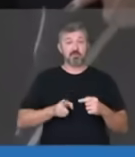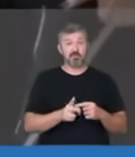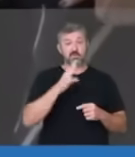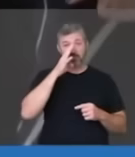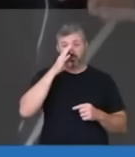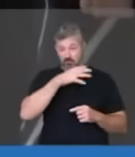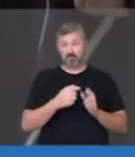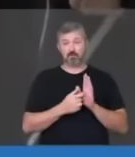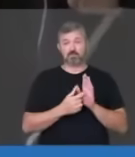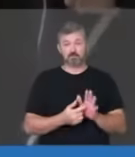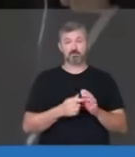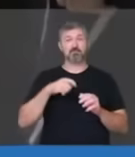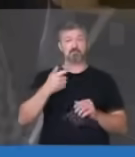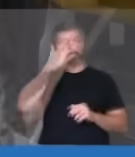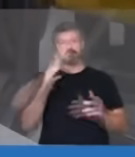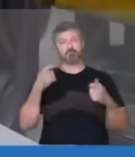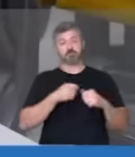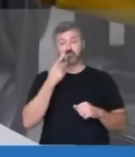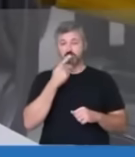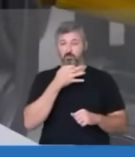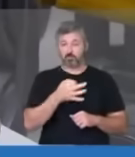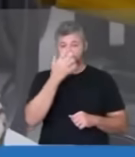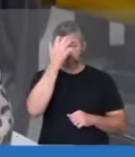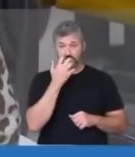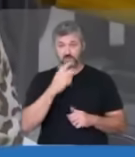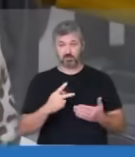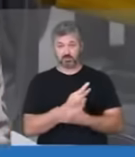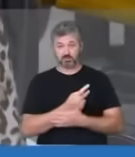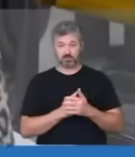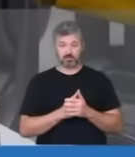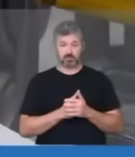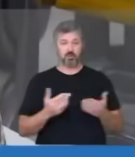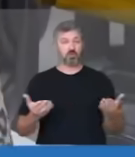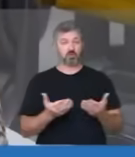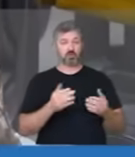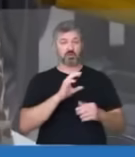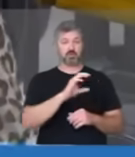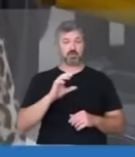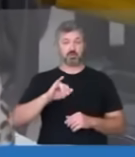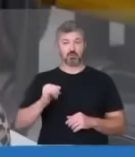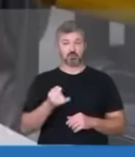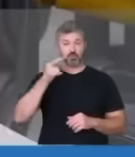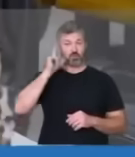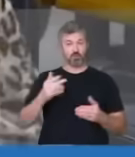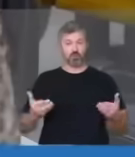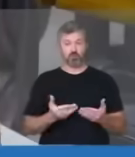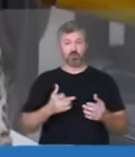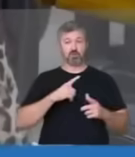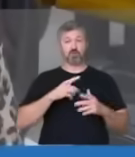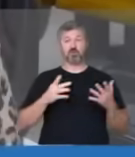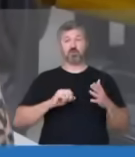se expressa em quem quer obstruir essa matéria. É muito sério o que está acontecendo. Hoje na CCJ, no dia de ontem e hoje, houve uma